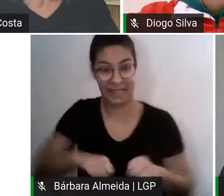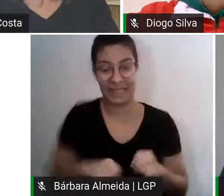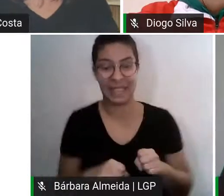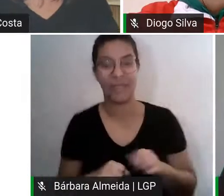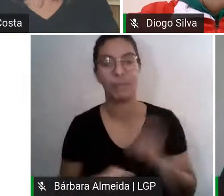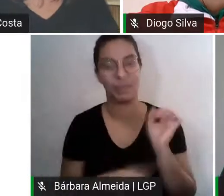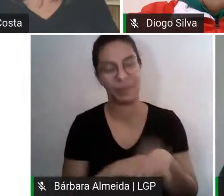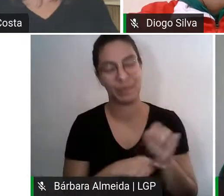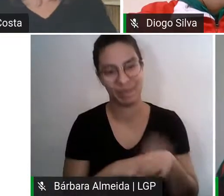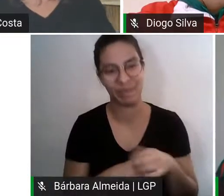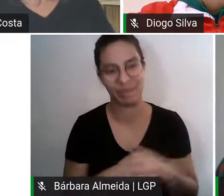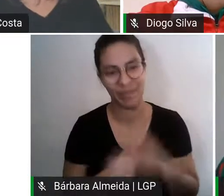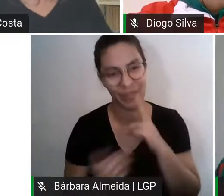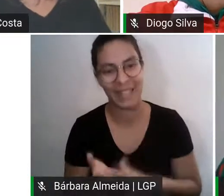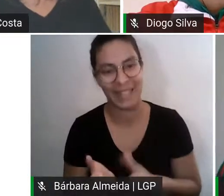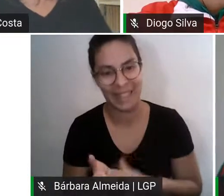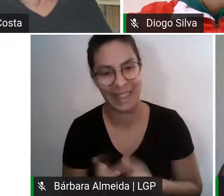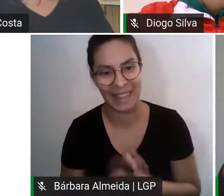De que maneira.